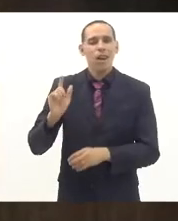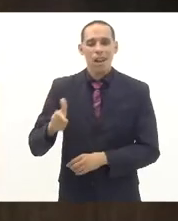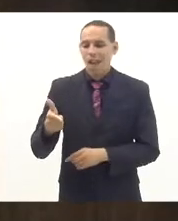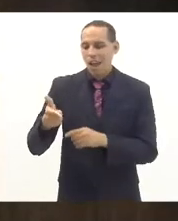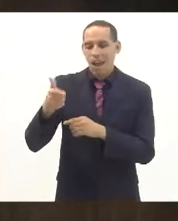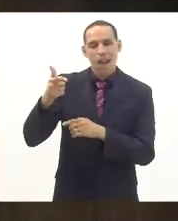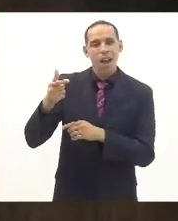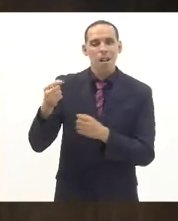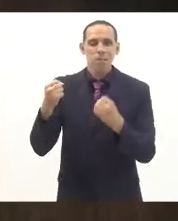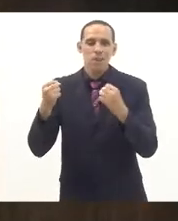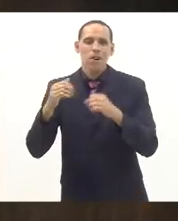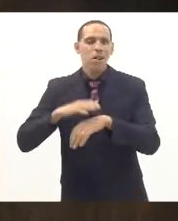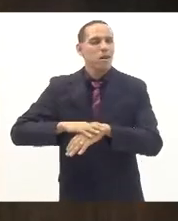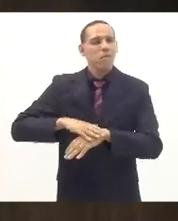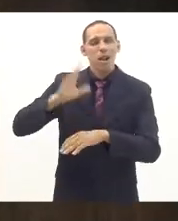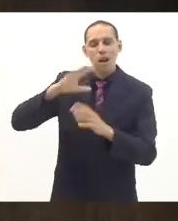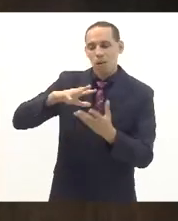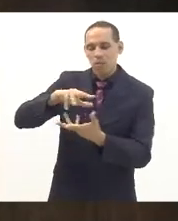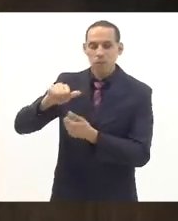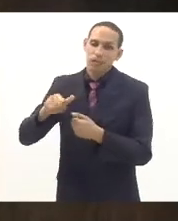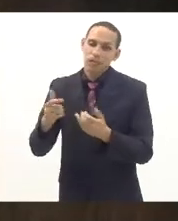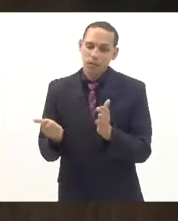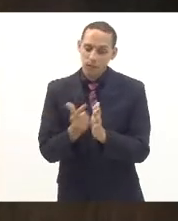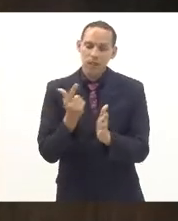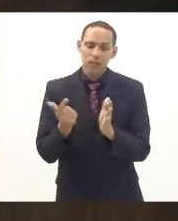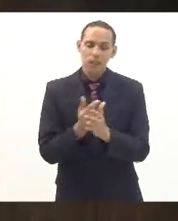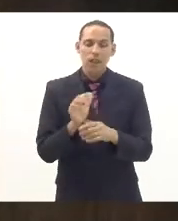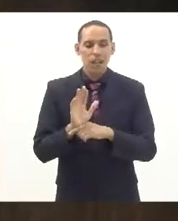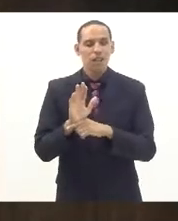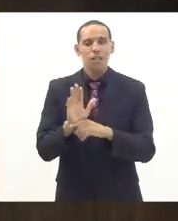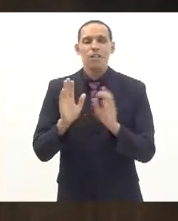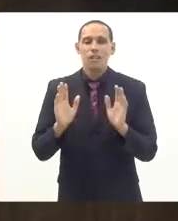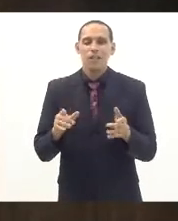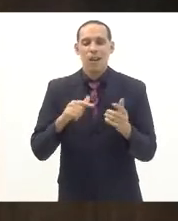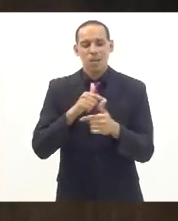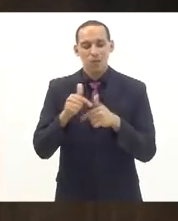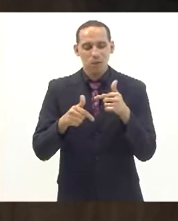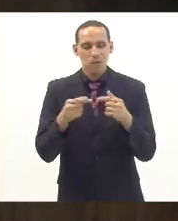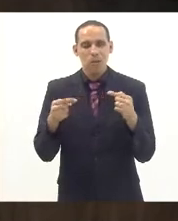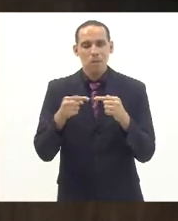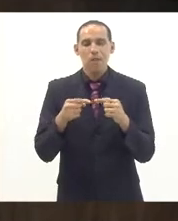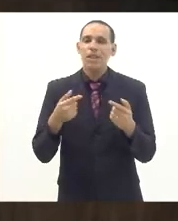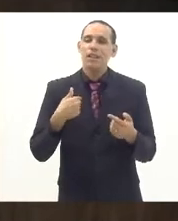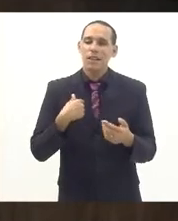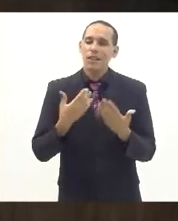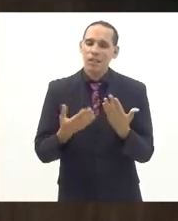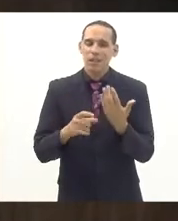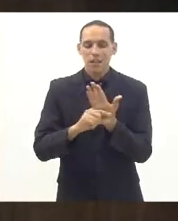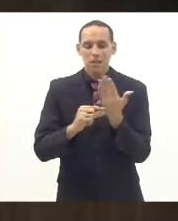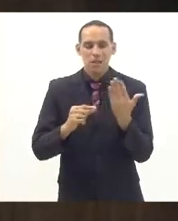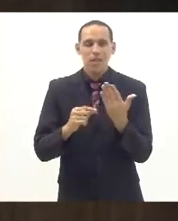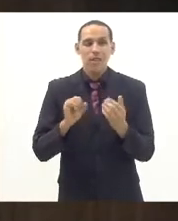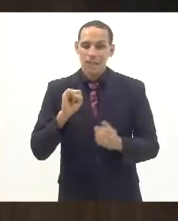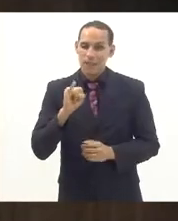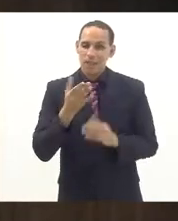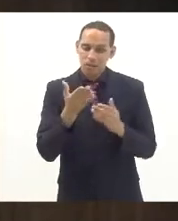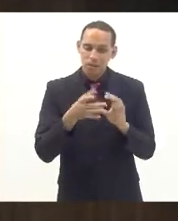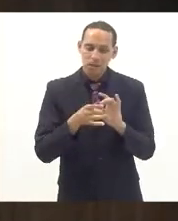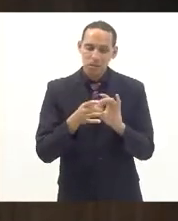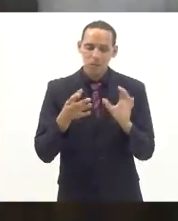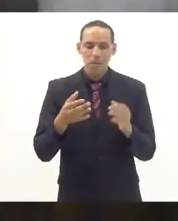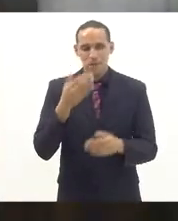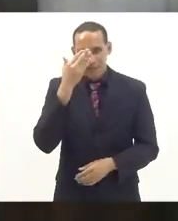mundo tão que os livros exercem essa função esse vossa excelência' permitir eu gostaria de ser o autor do